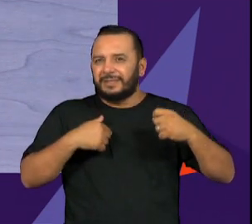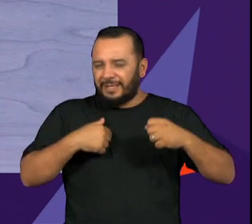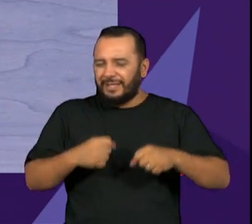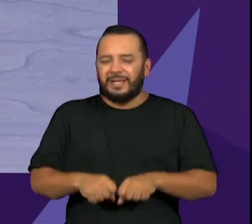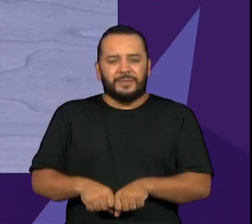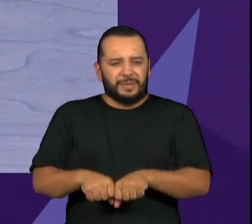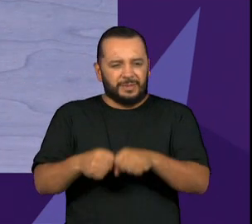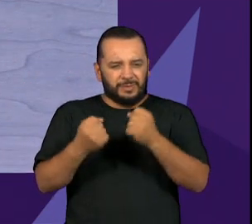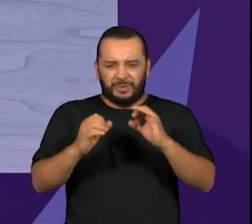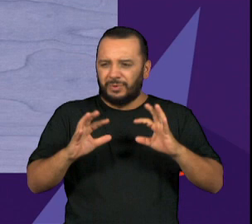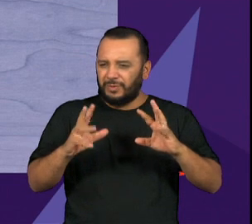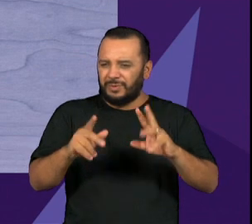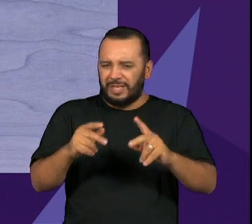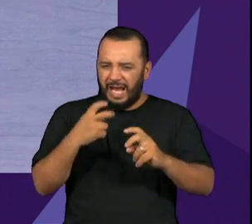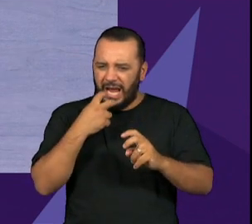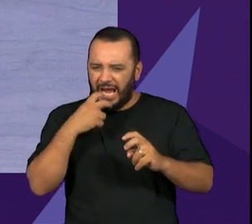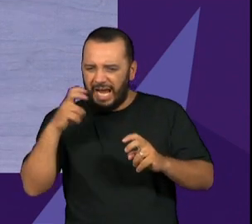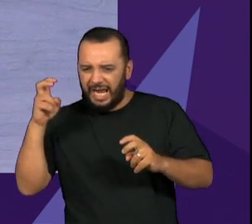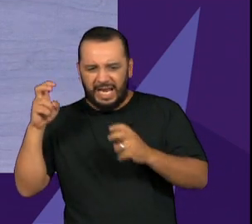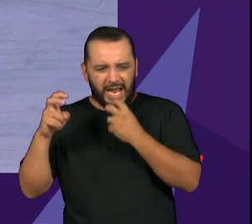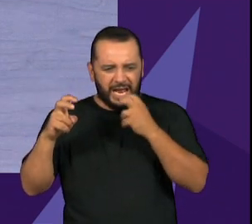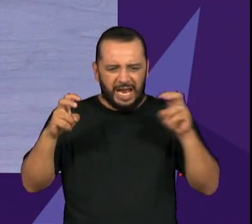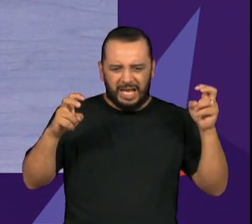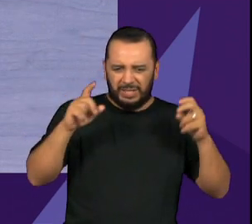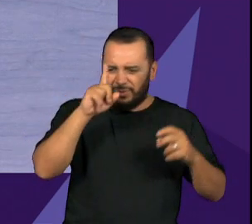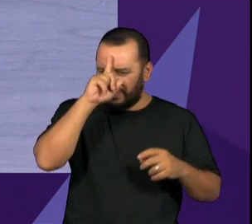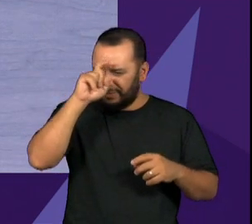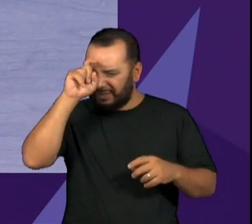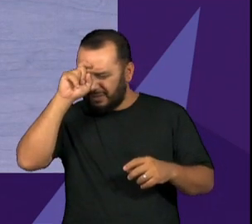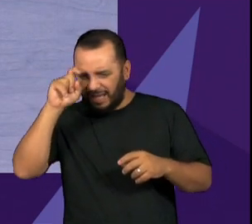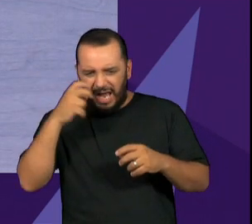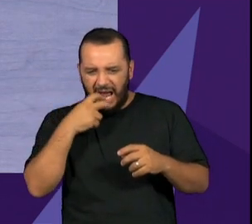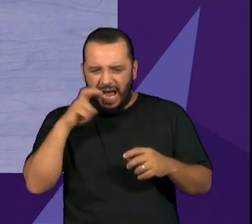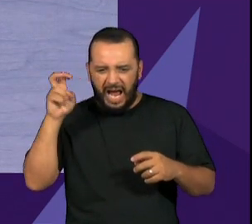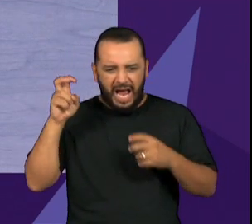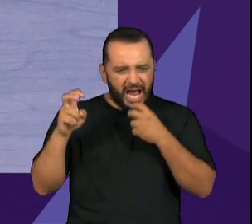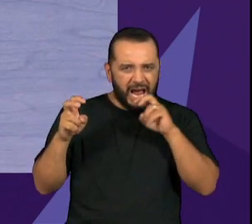mudo, grito no hospital da gente.